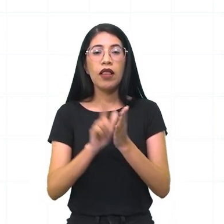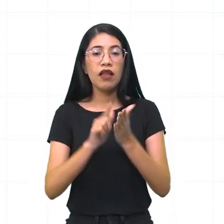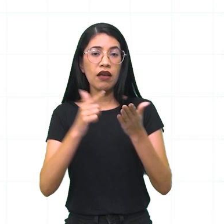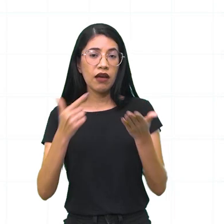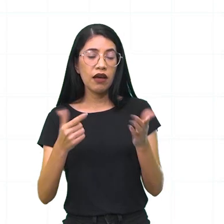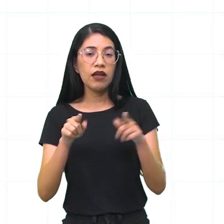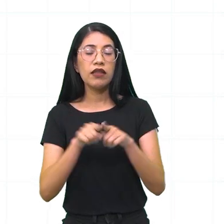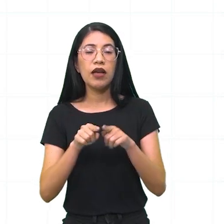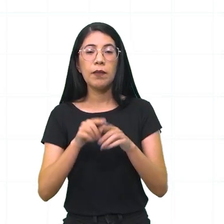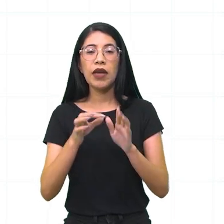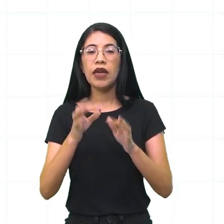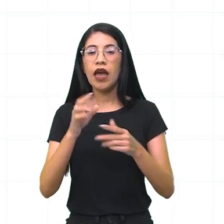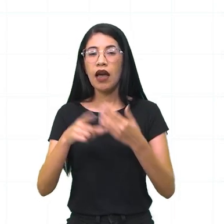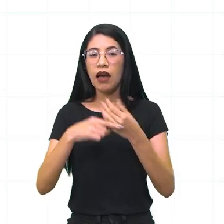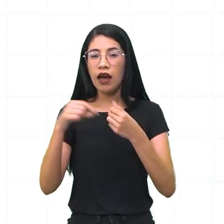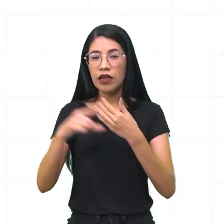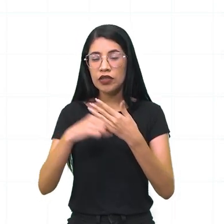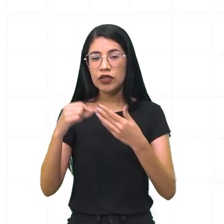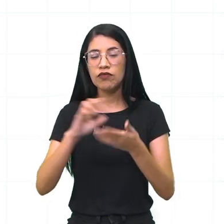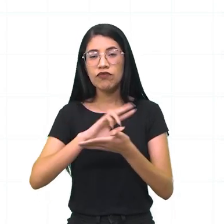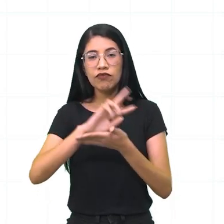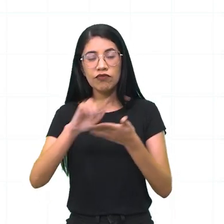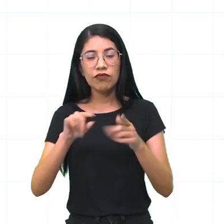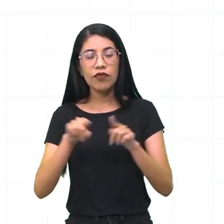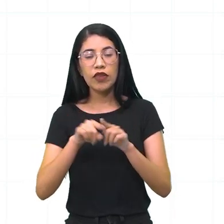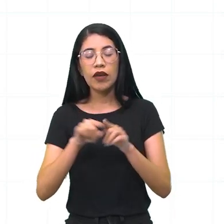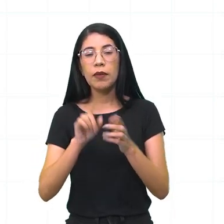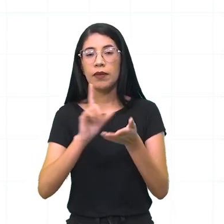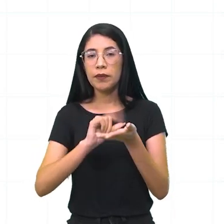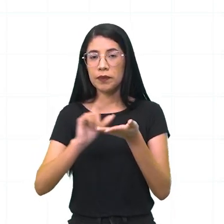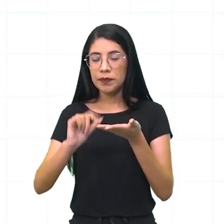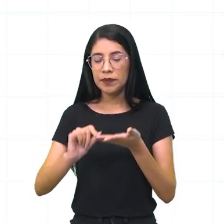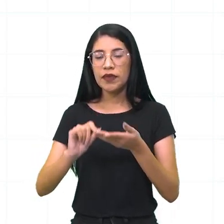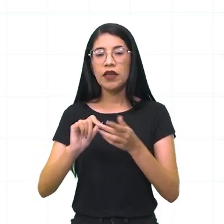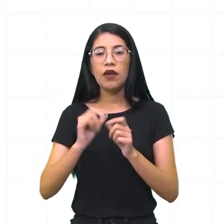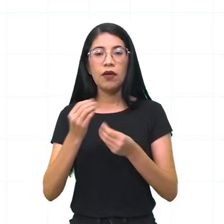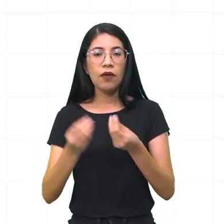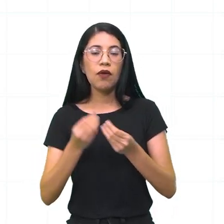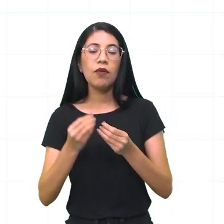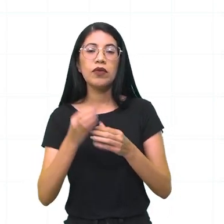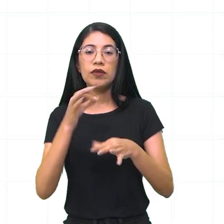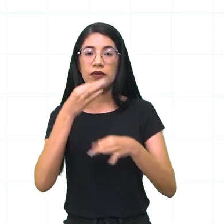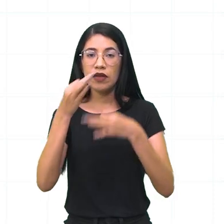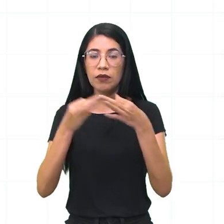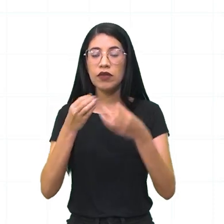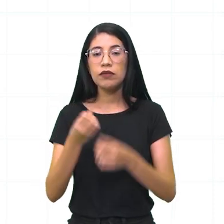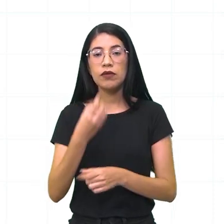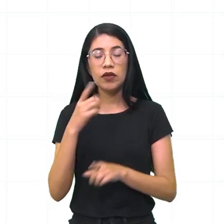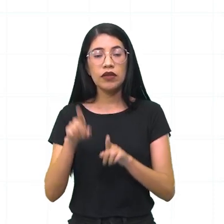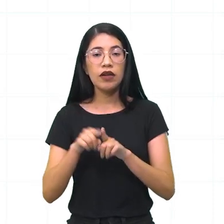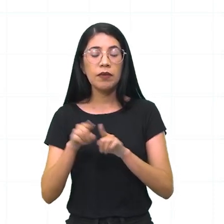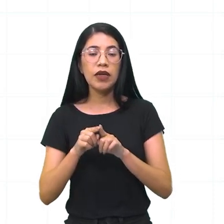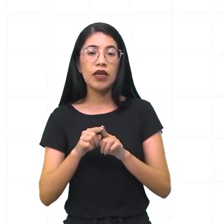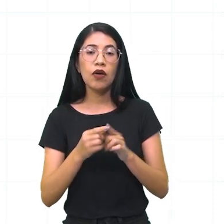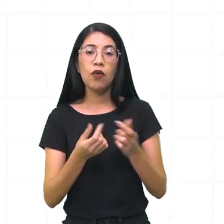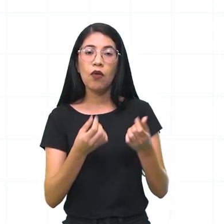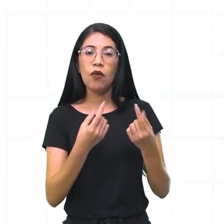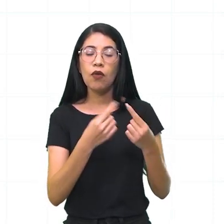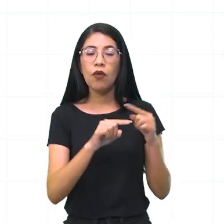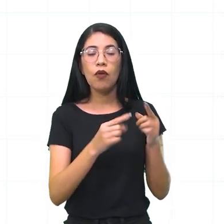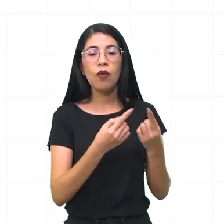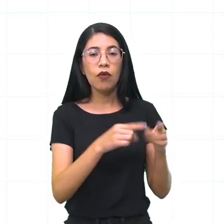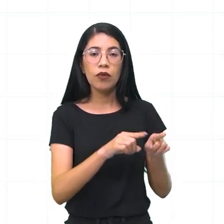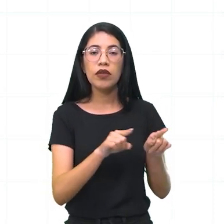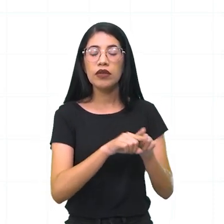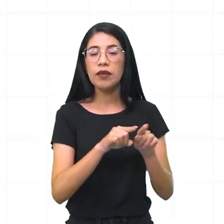artigos de opinião ou editoriais que levantem argumentos favoráveis ou contrários a seu ponto de